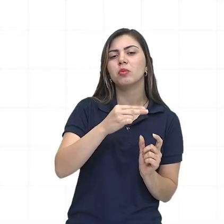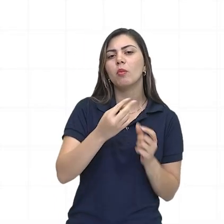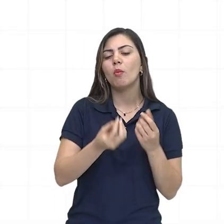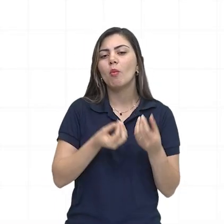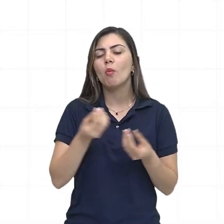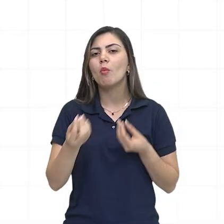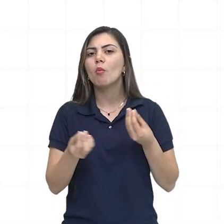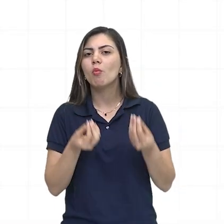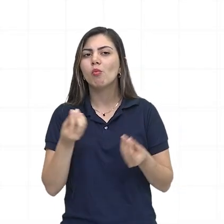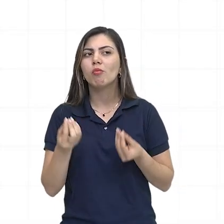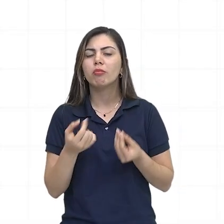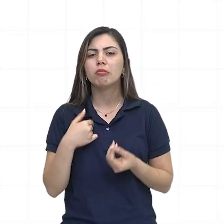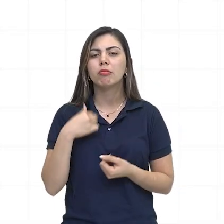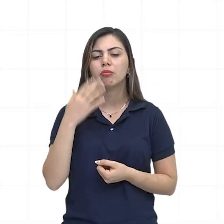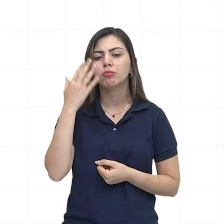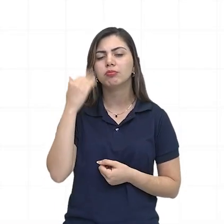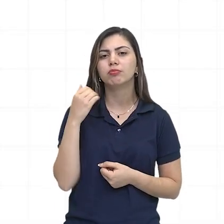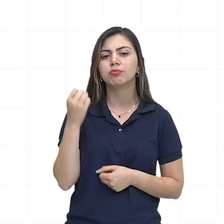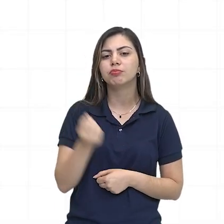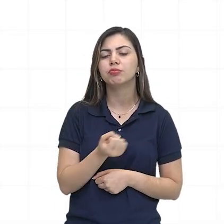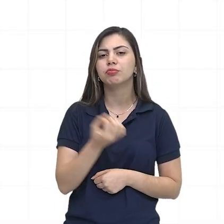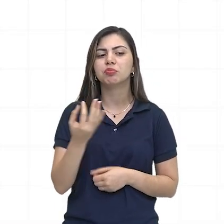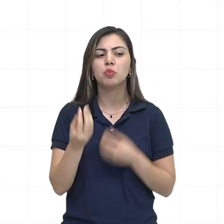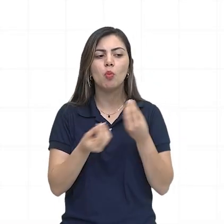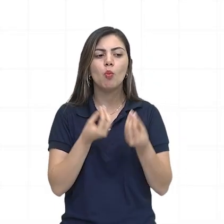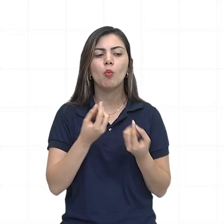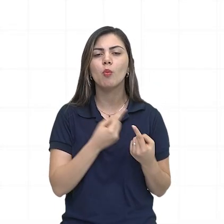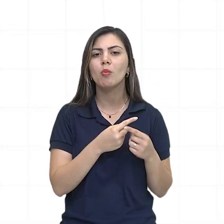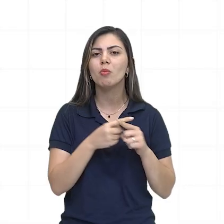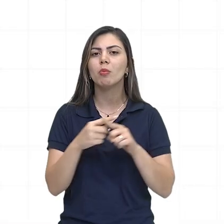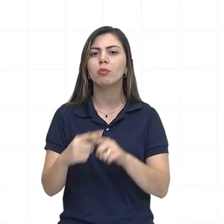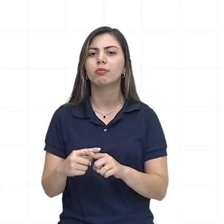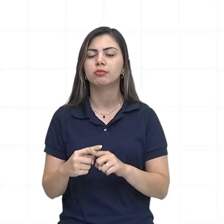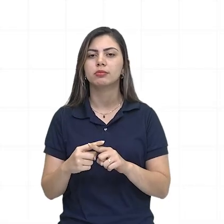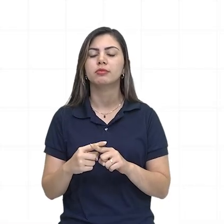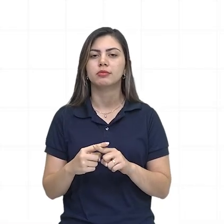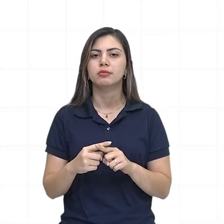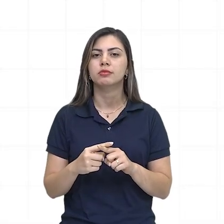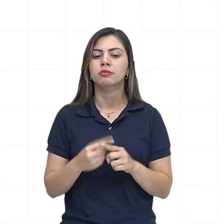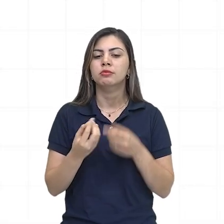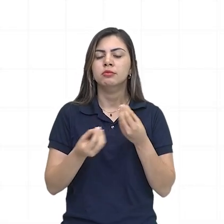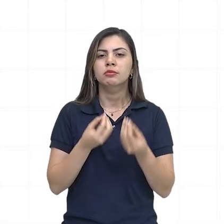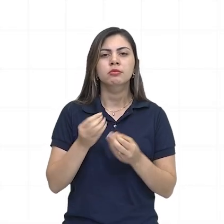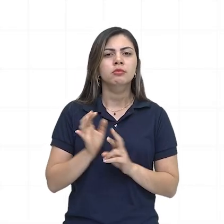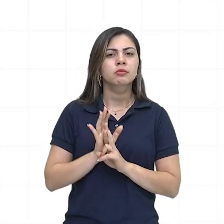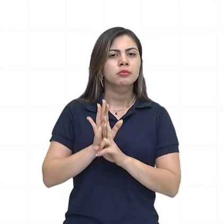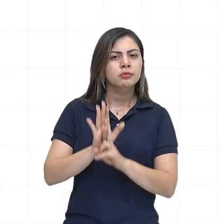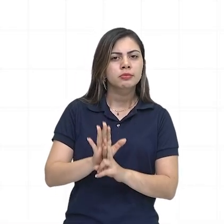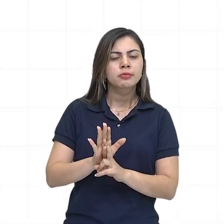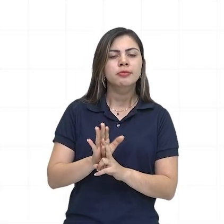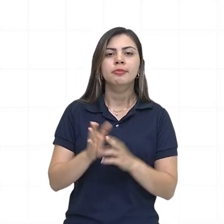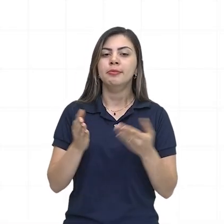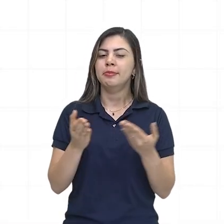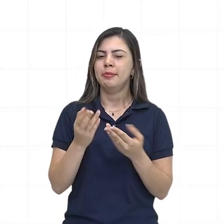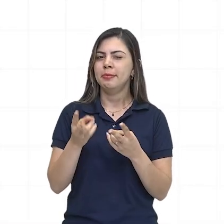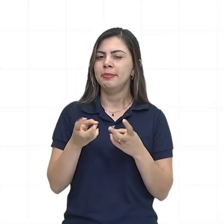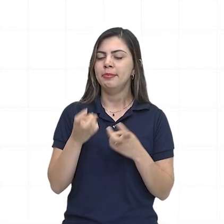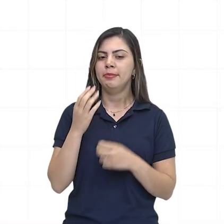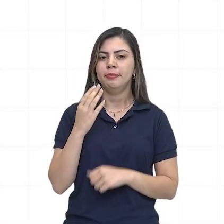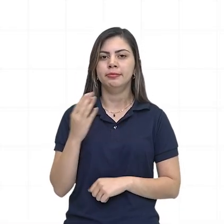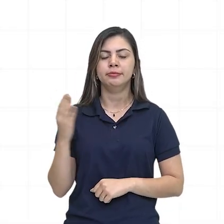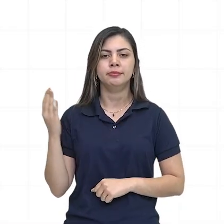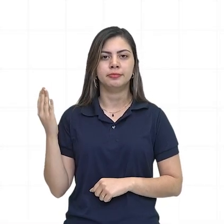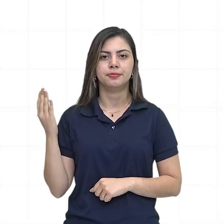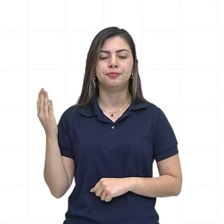forma essa operação acontece? Como ela é escrita? Então, observem aqui, olha,